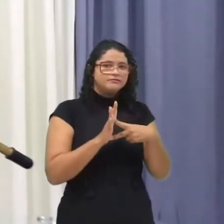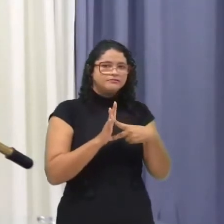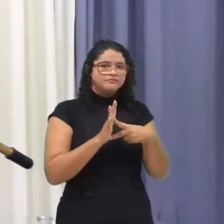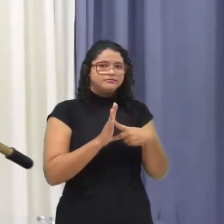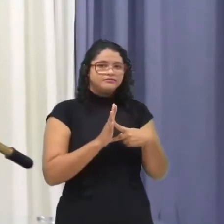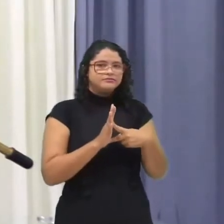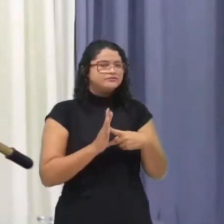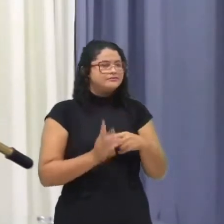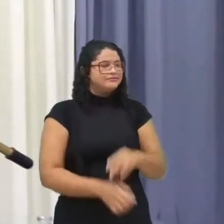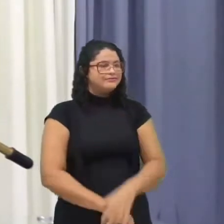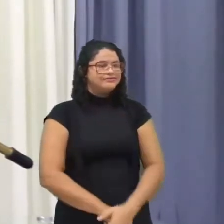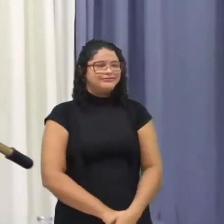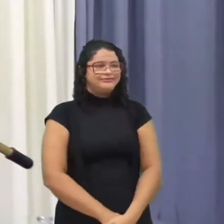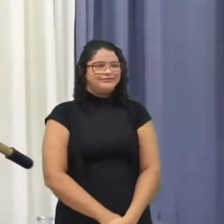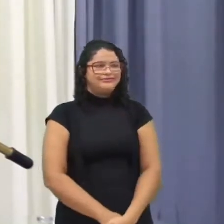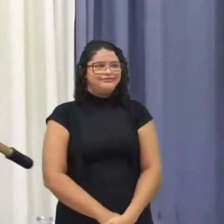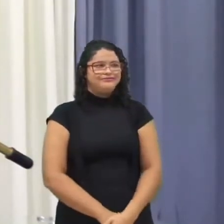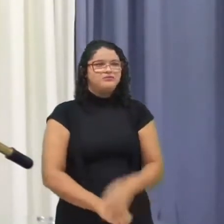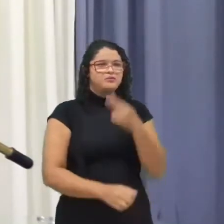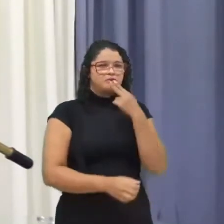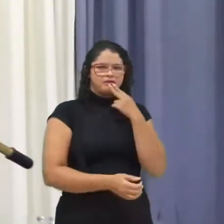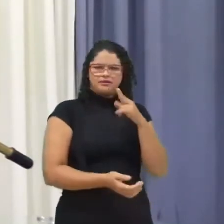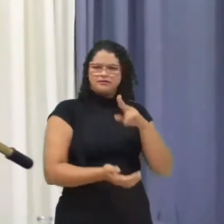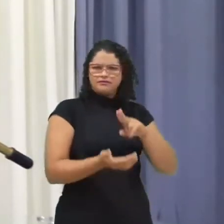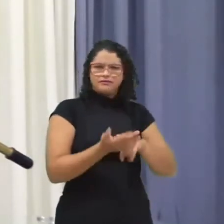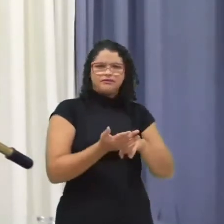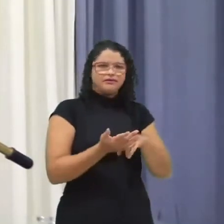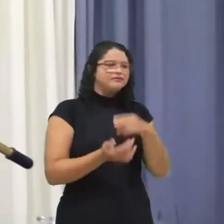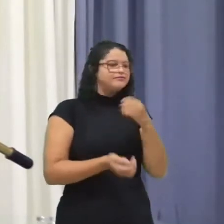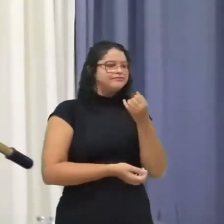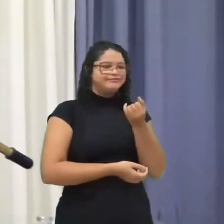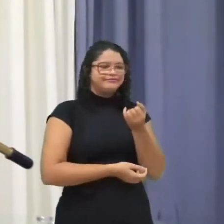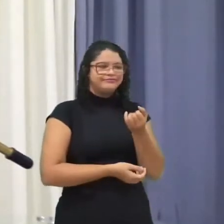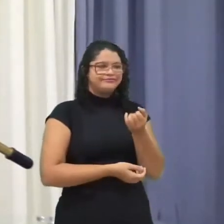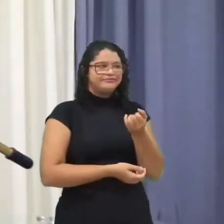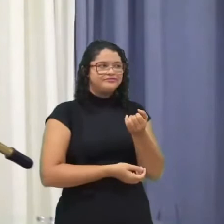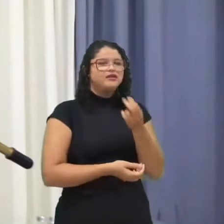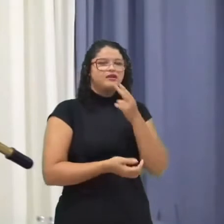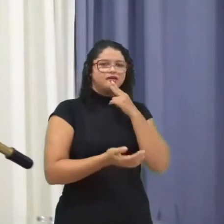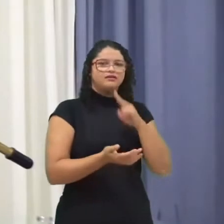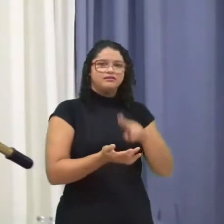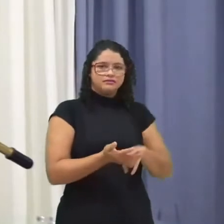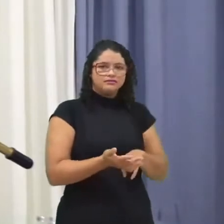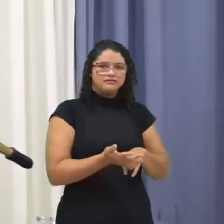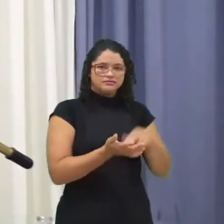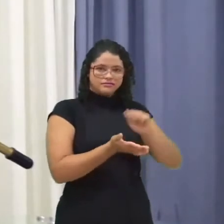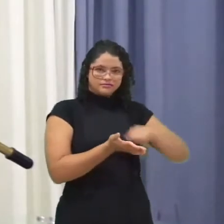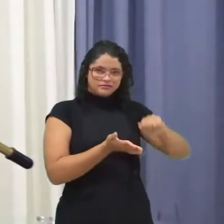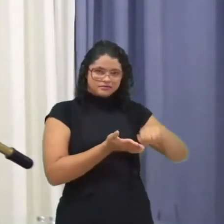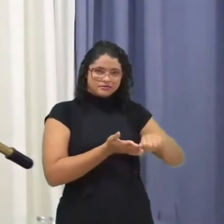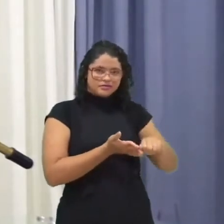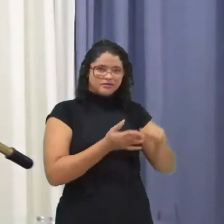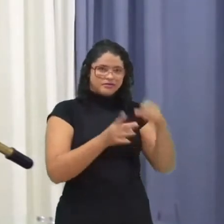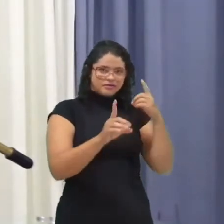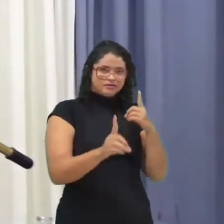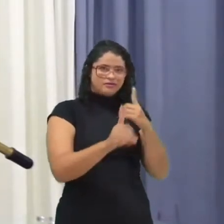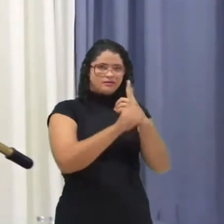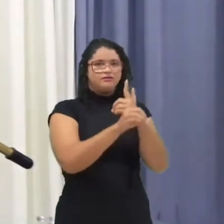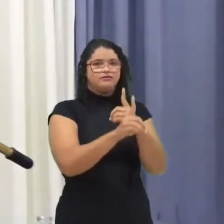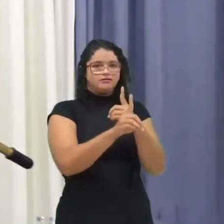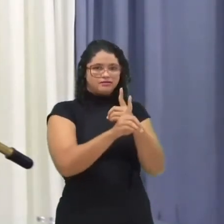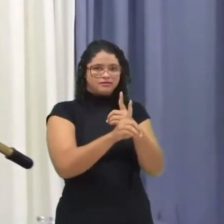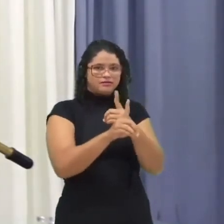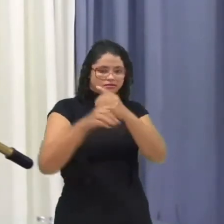O substantivo concreto é encontrado em Apocalipse 13, verso 10 e Efésios 4:8, onde diz: